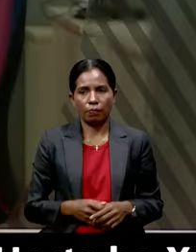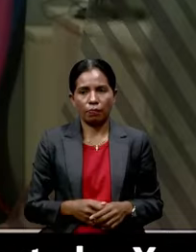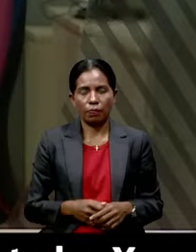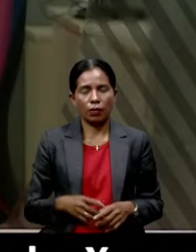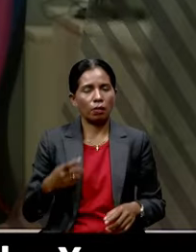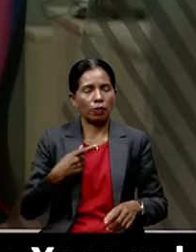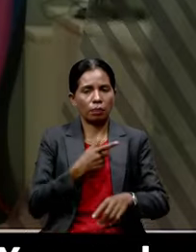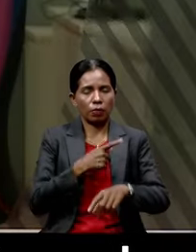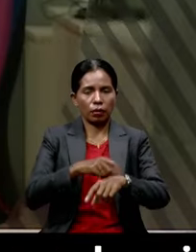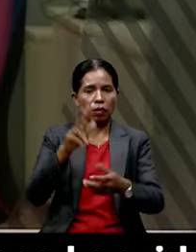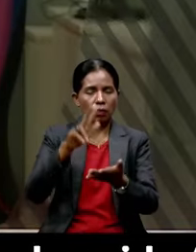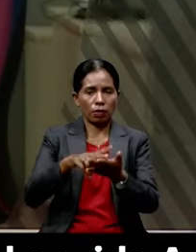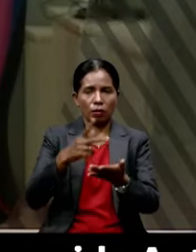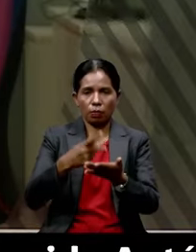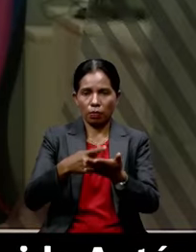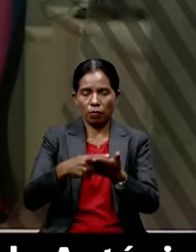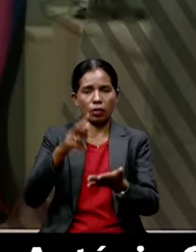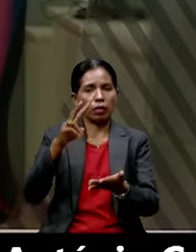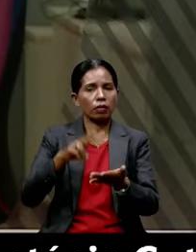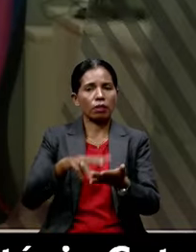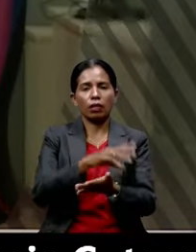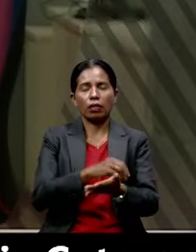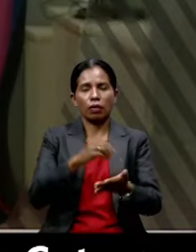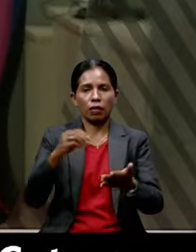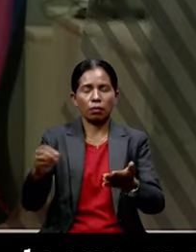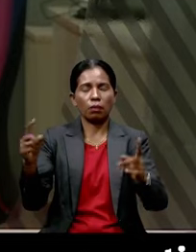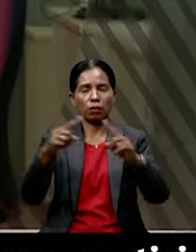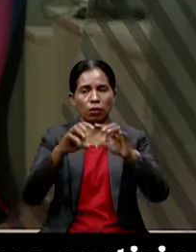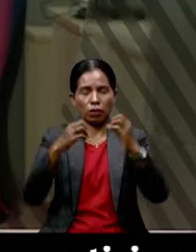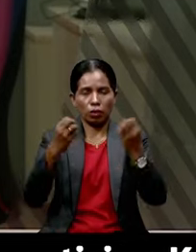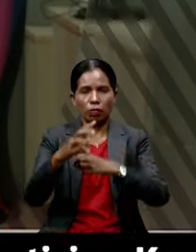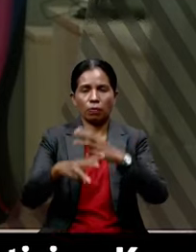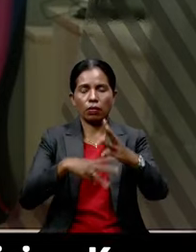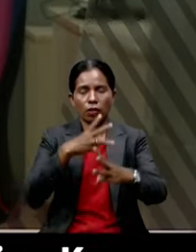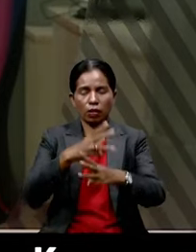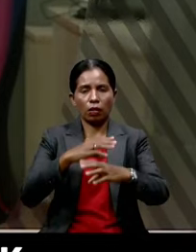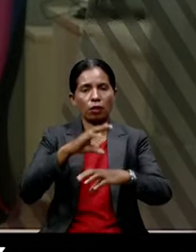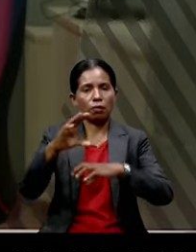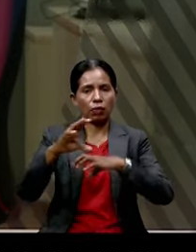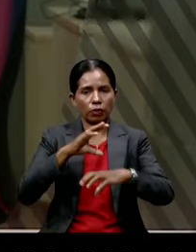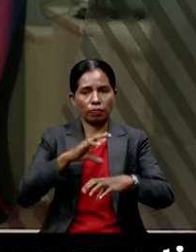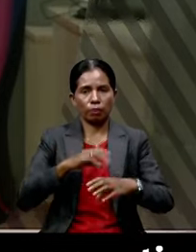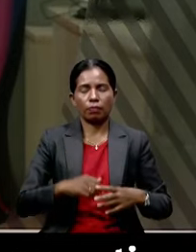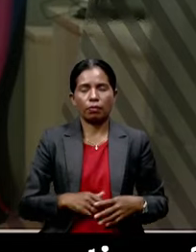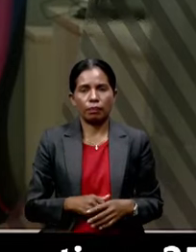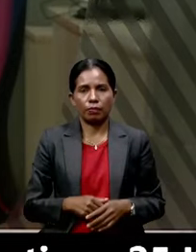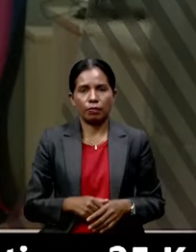O Parlamento Nacional aprova a proposta de ratificação do protocolo de adesão à Organização Mundial do Comércio.